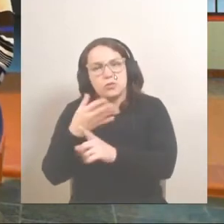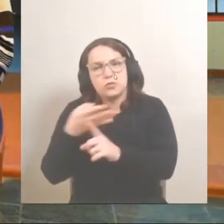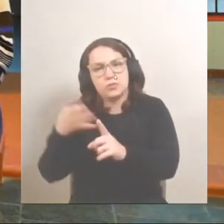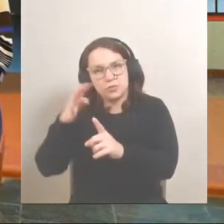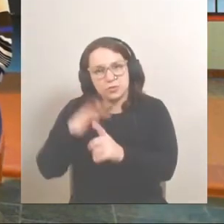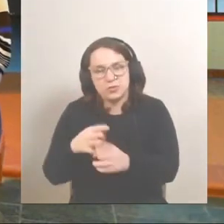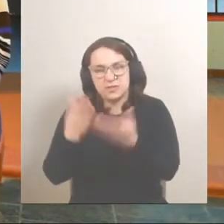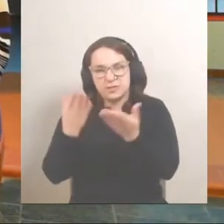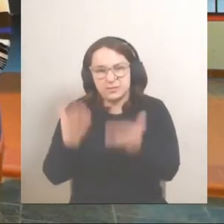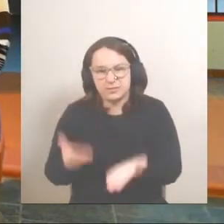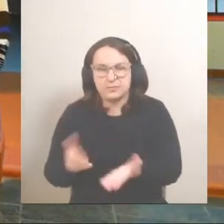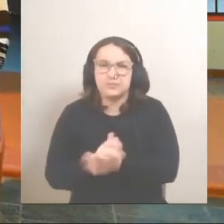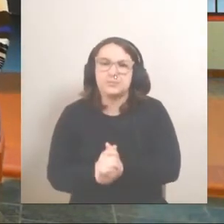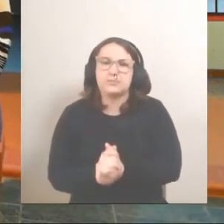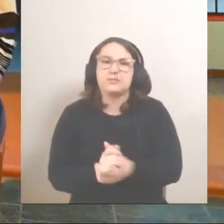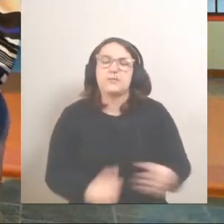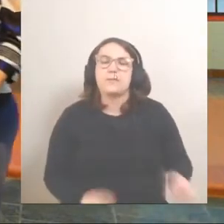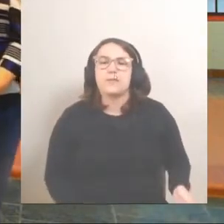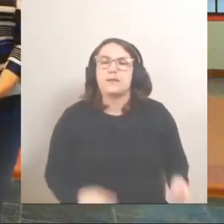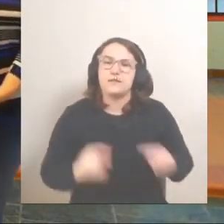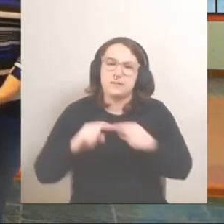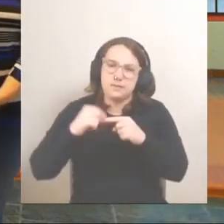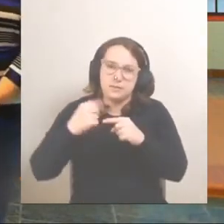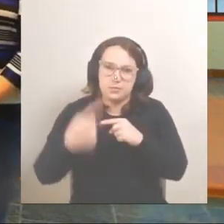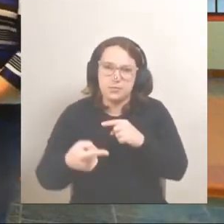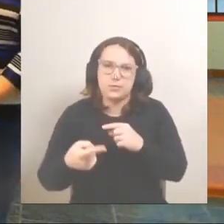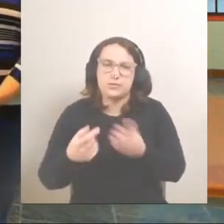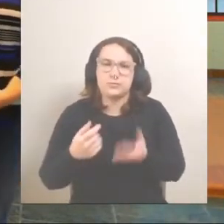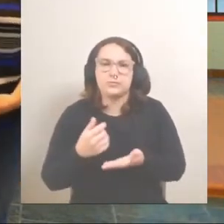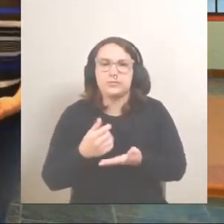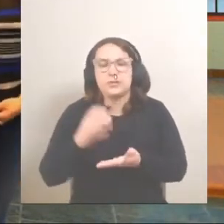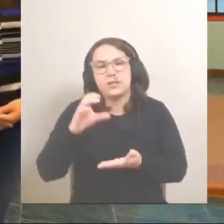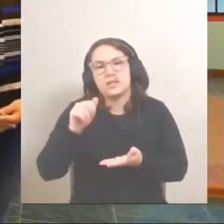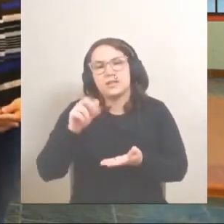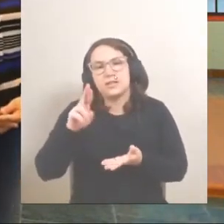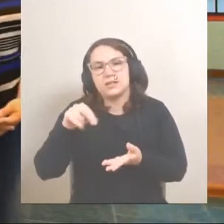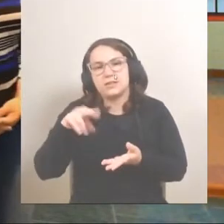da UBS Vila Barbosa. E, na sequência, Karina Pinto